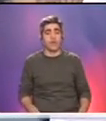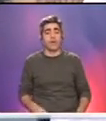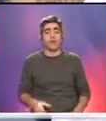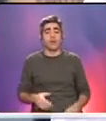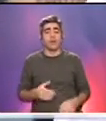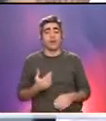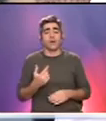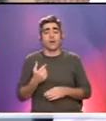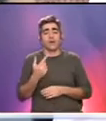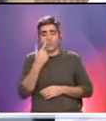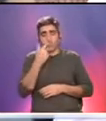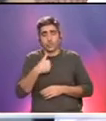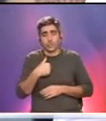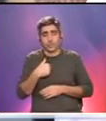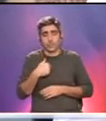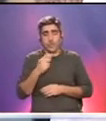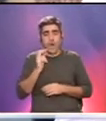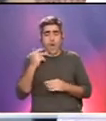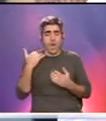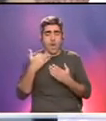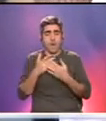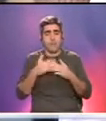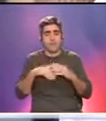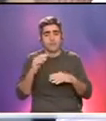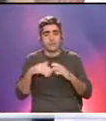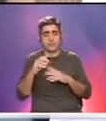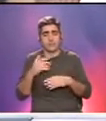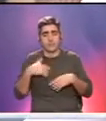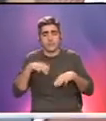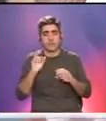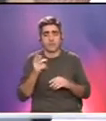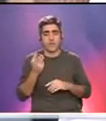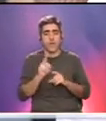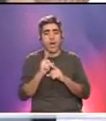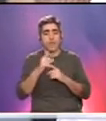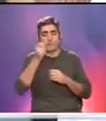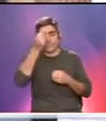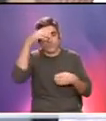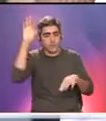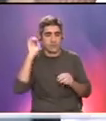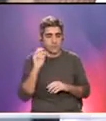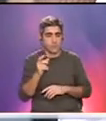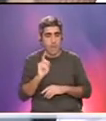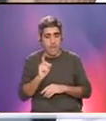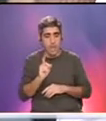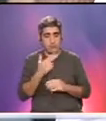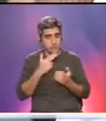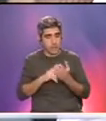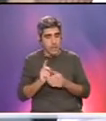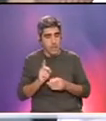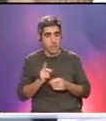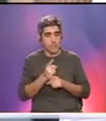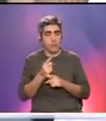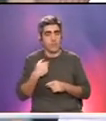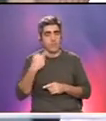aquilo uma pessoa com os anos, aquilo vai passando, não é? Uma pessoa, pronto, já. É mesmo assim, porque uma pessoa pensa